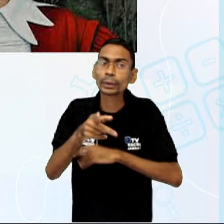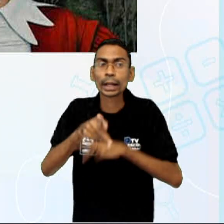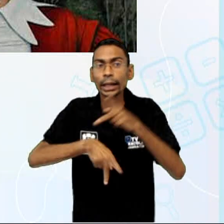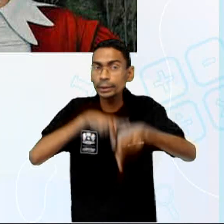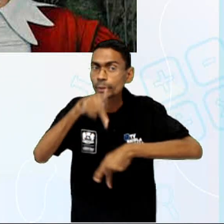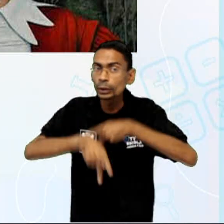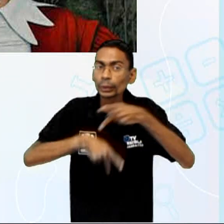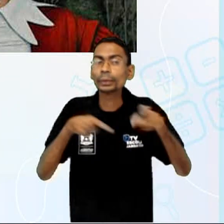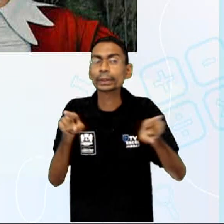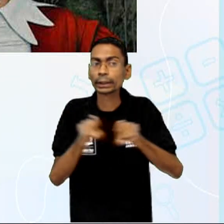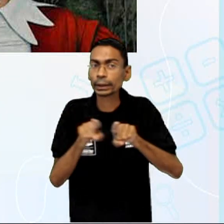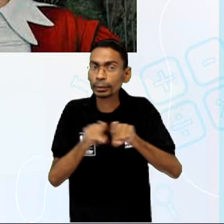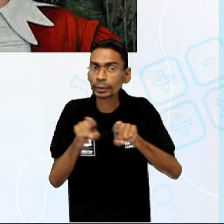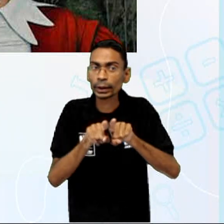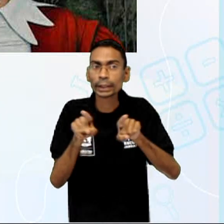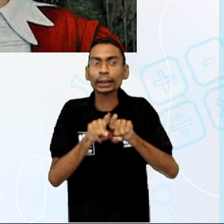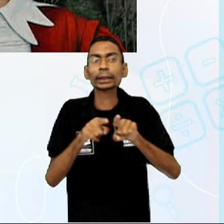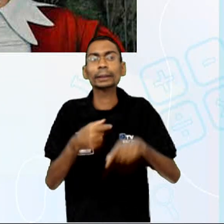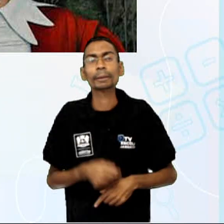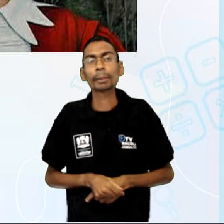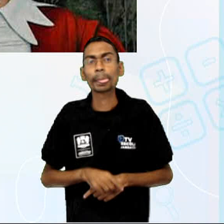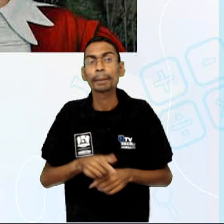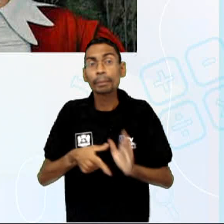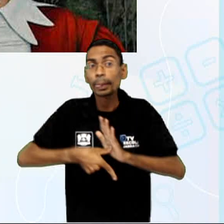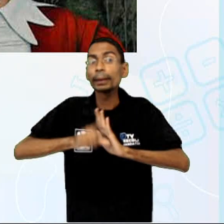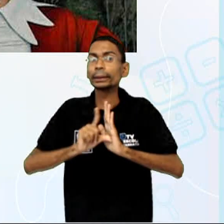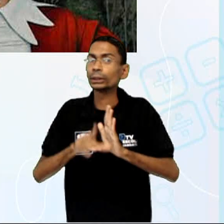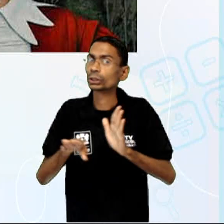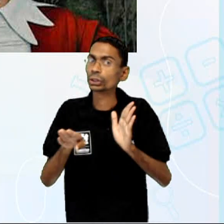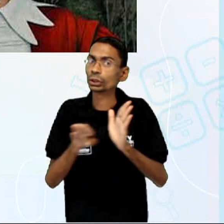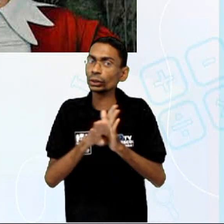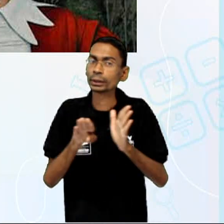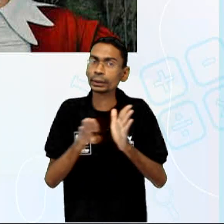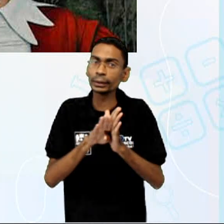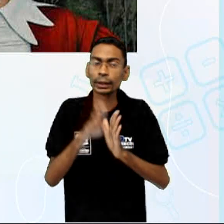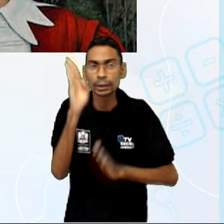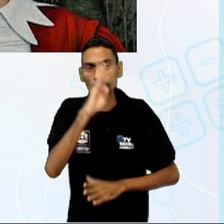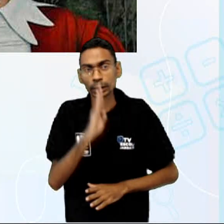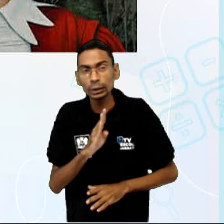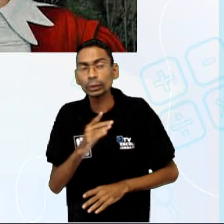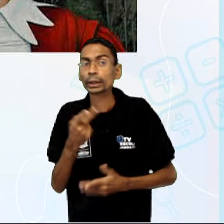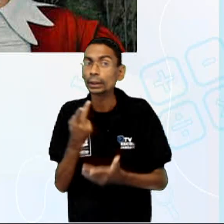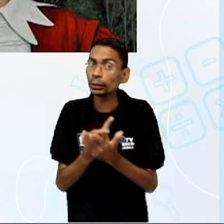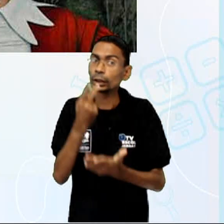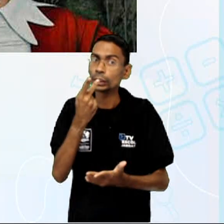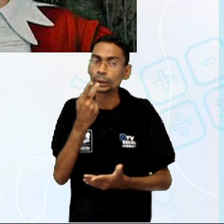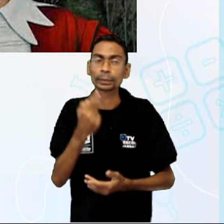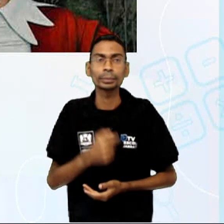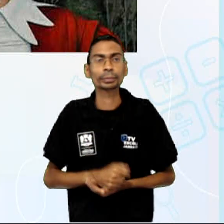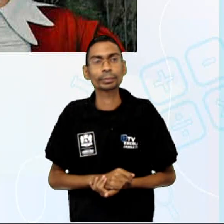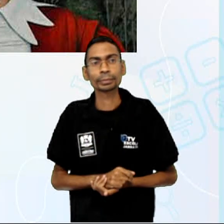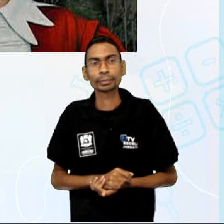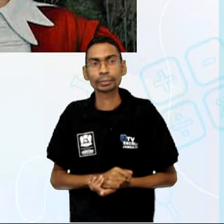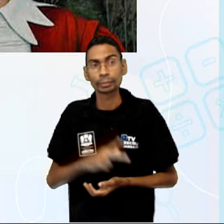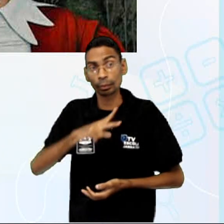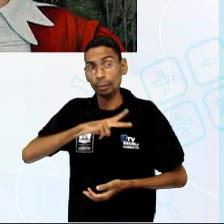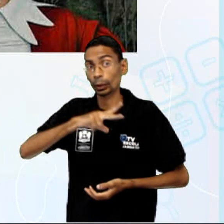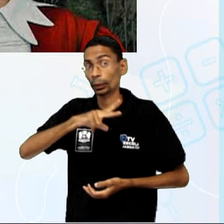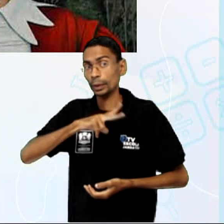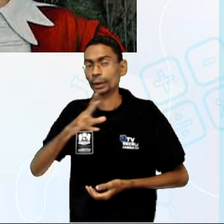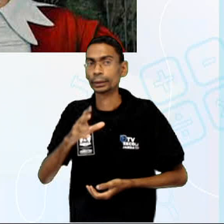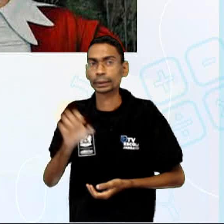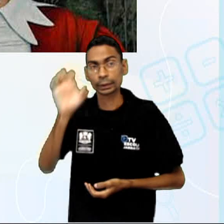mas como viviam esses povos antes dos portugueses chegarem aqui ou dos europeus? A segunda pergunta, No período colonial,